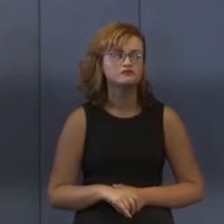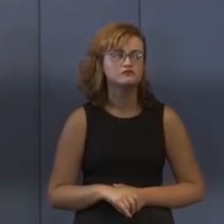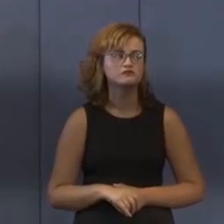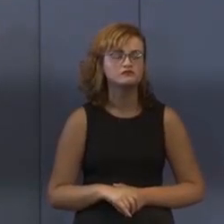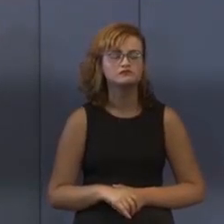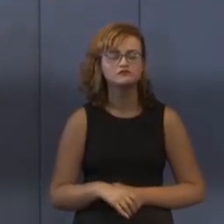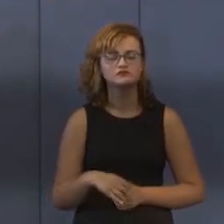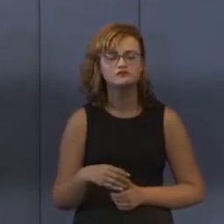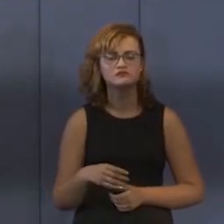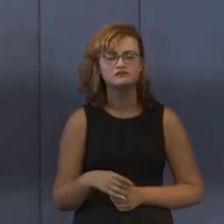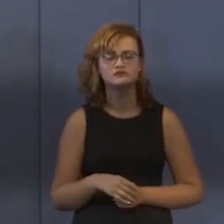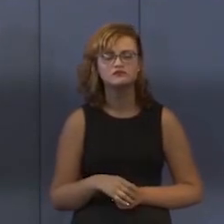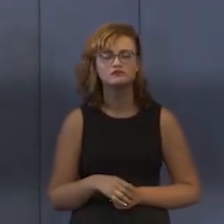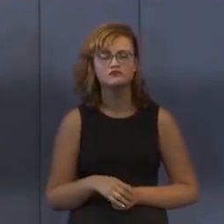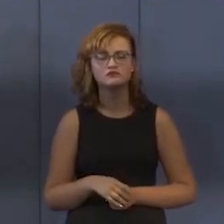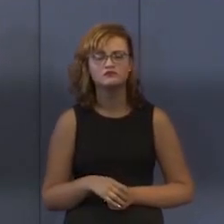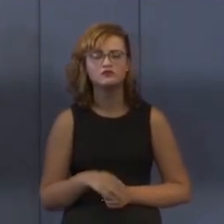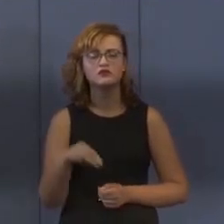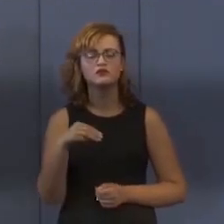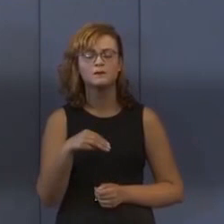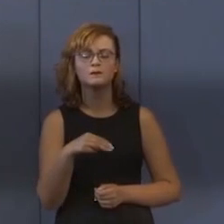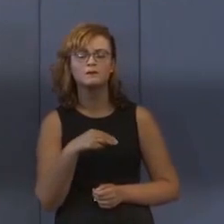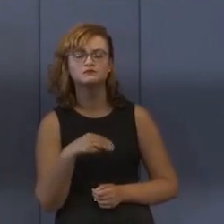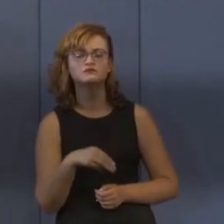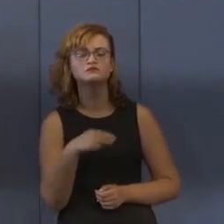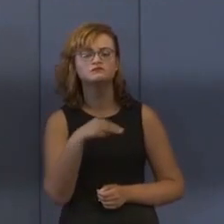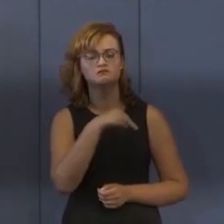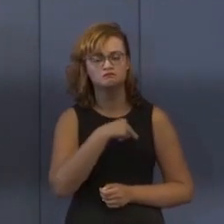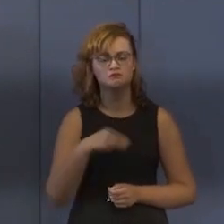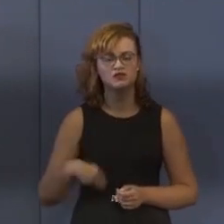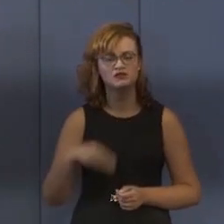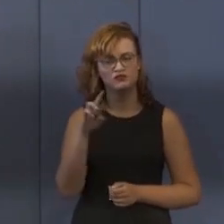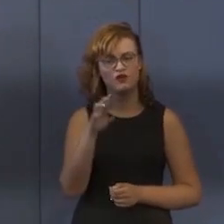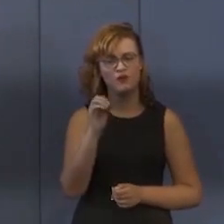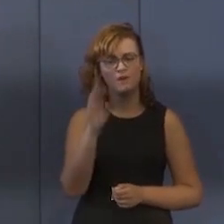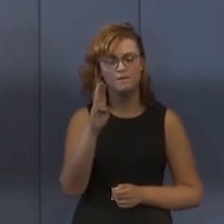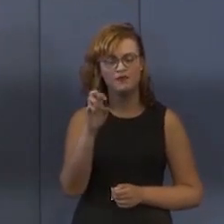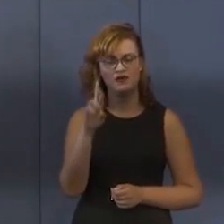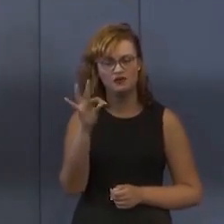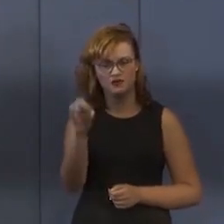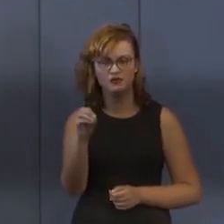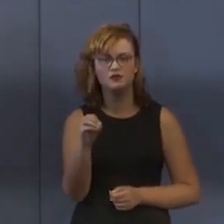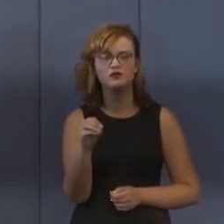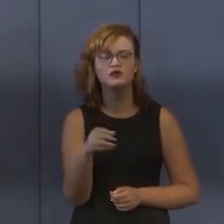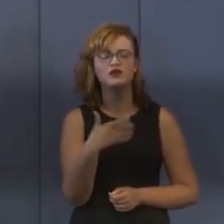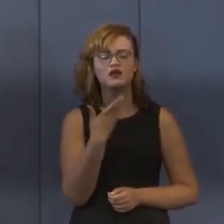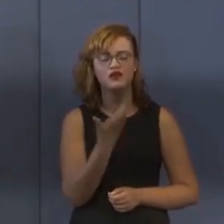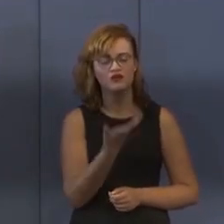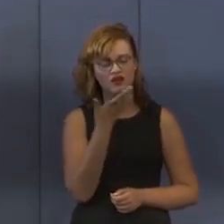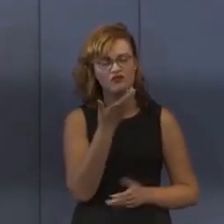Ministro Roberto Goidanich, presidente da Fundação Alexandre Guzmão, a quem me cabe